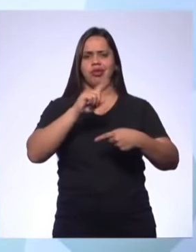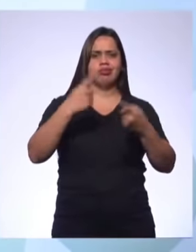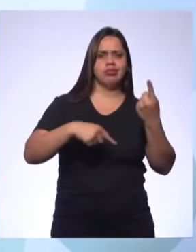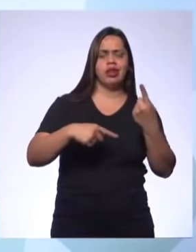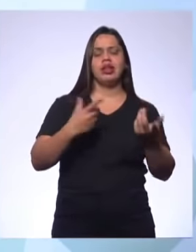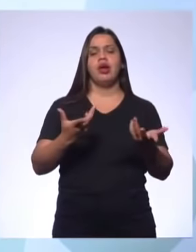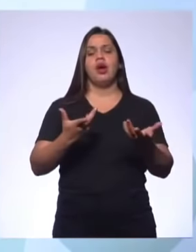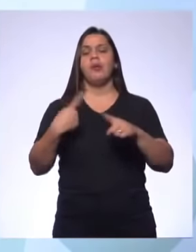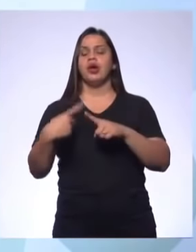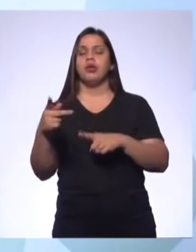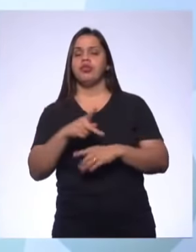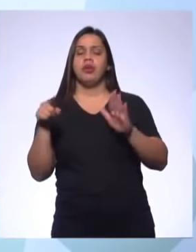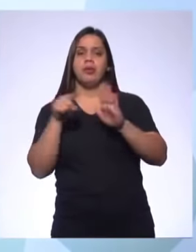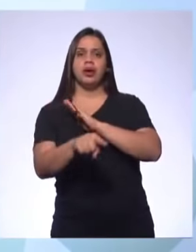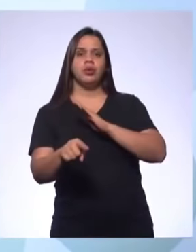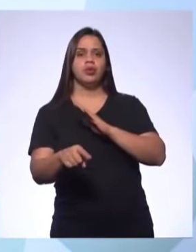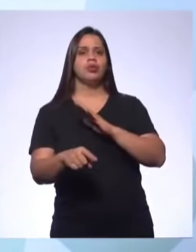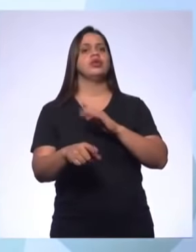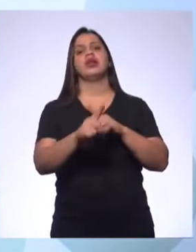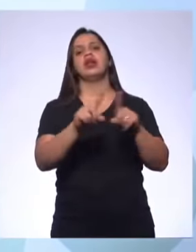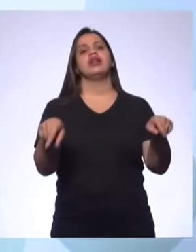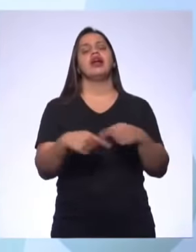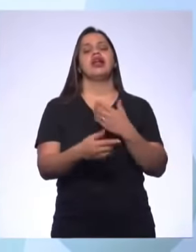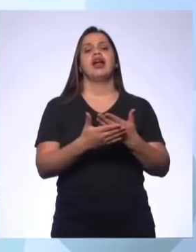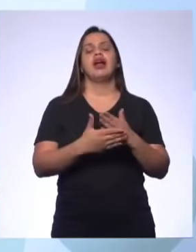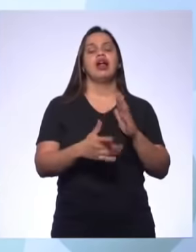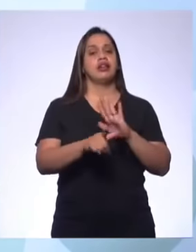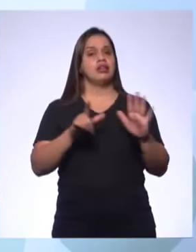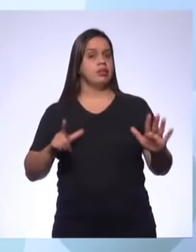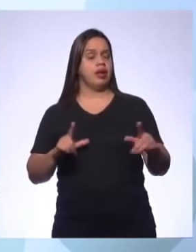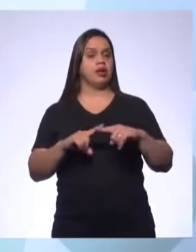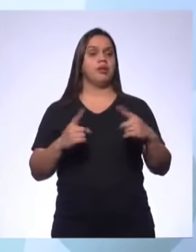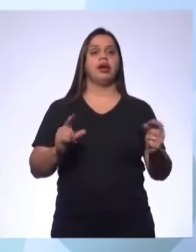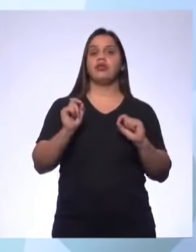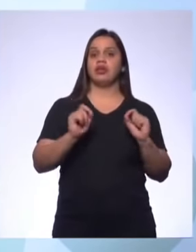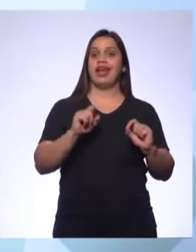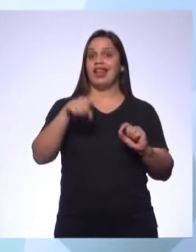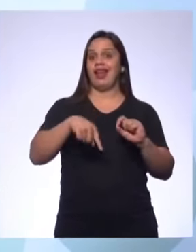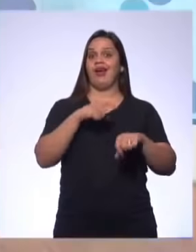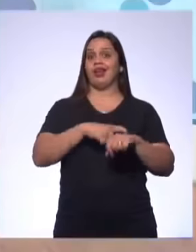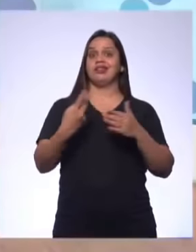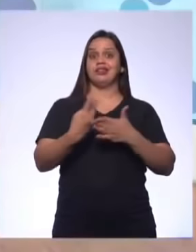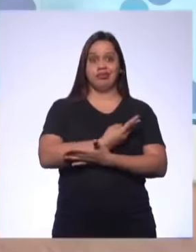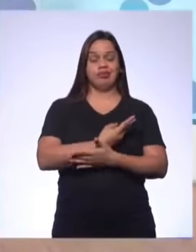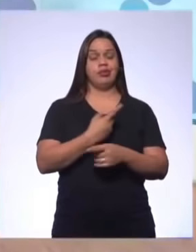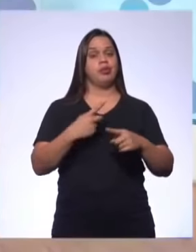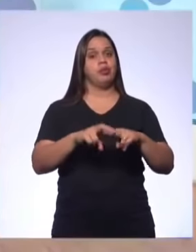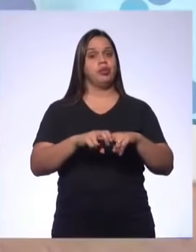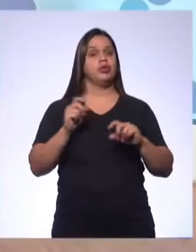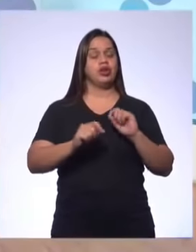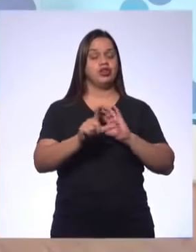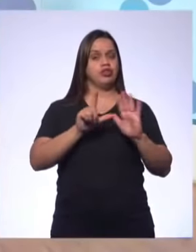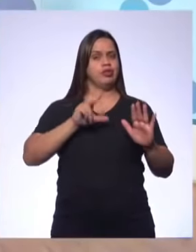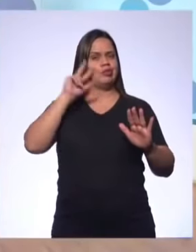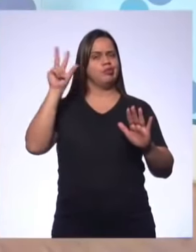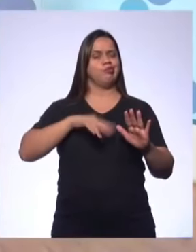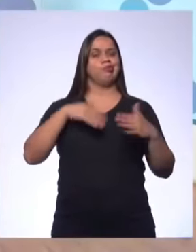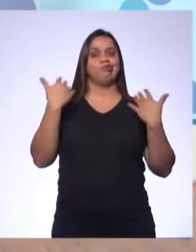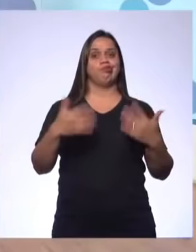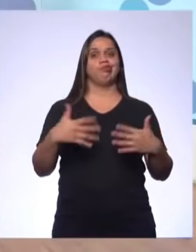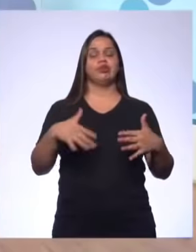na sala de aula, e o aluno responde outra, antecipado, afobado, mas aí que a gente erra, né, gente? A gente se antecipa e erra, então tem que